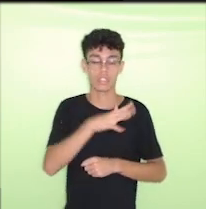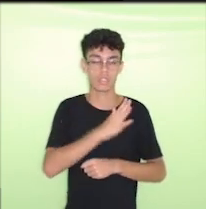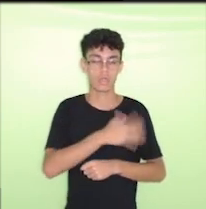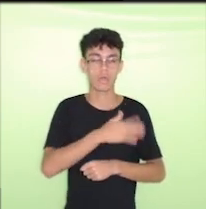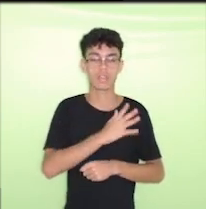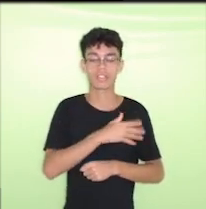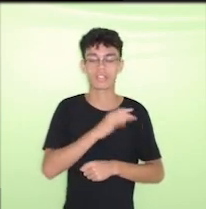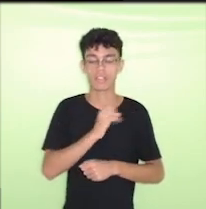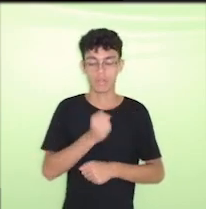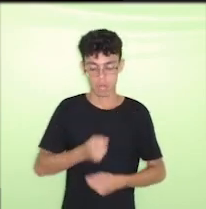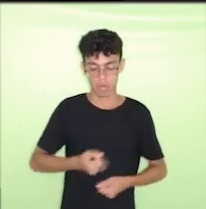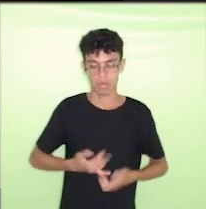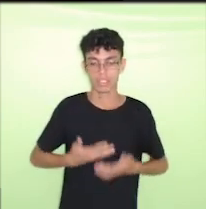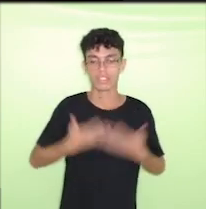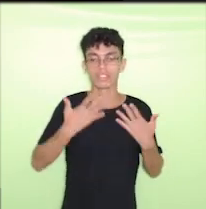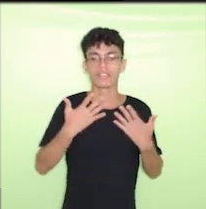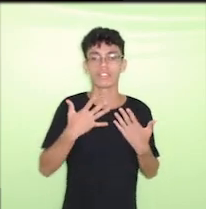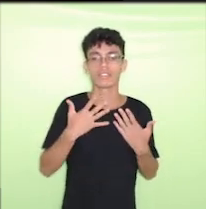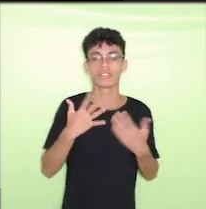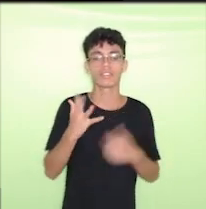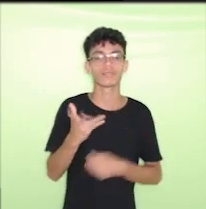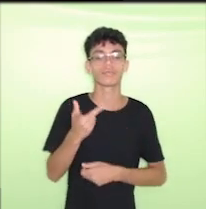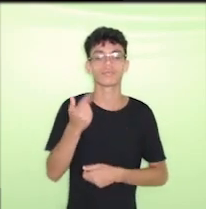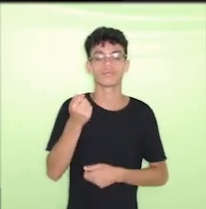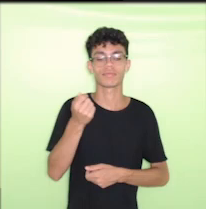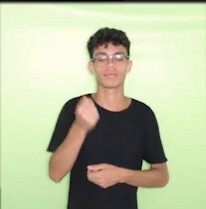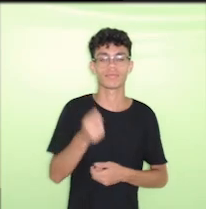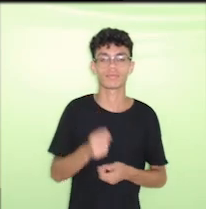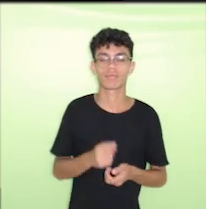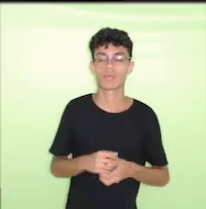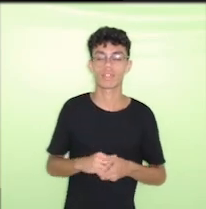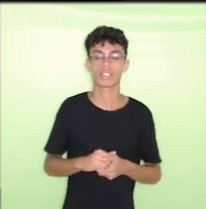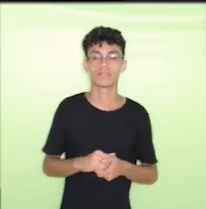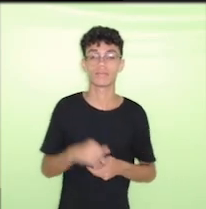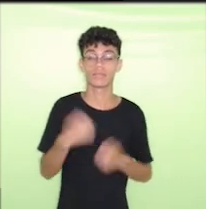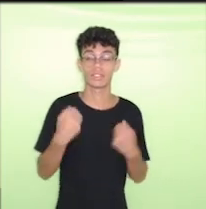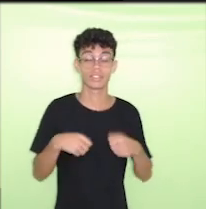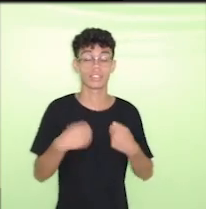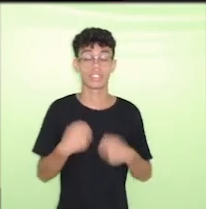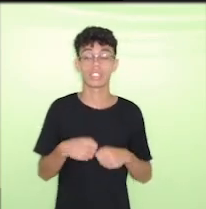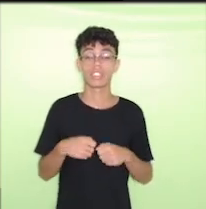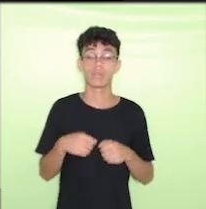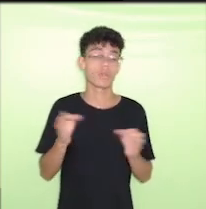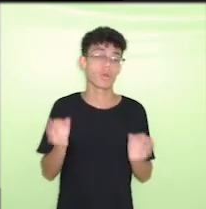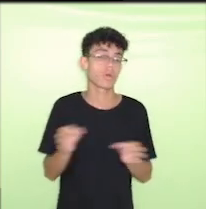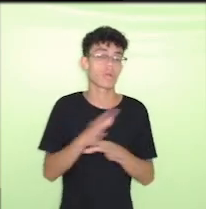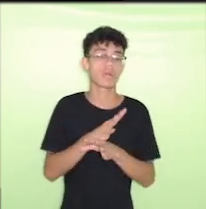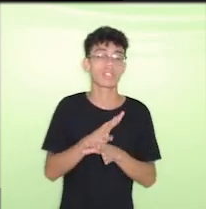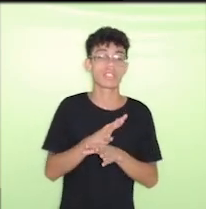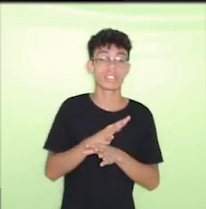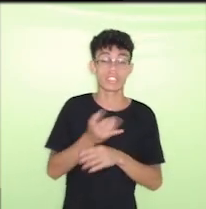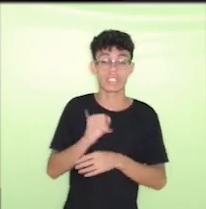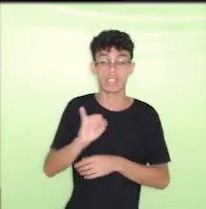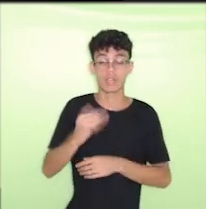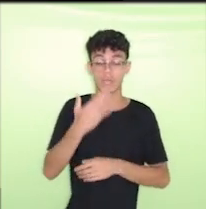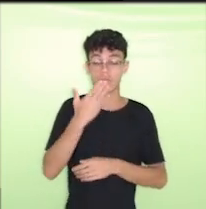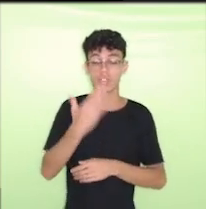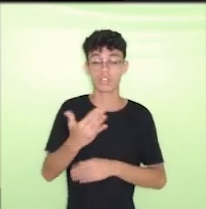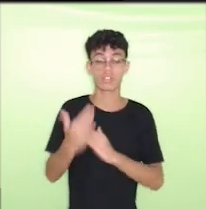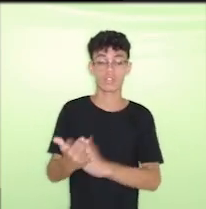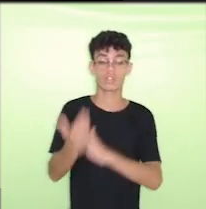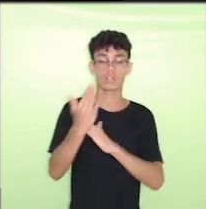ardente. Com eficiência? Bem, temos que chegar a uma conclusão, senão será preciso recorrer ao Supremo.